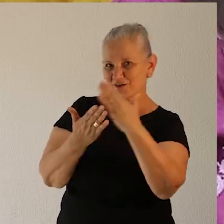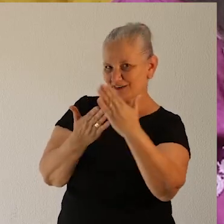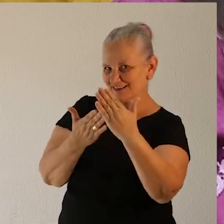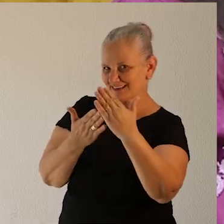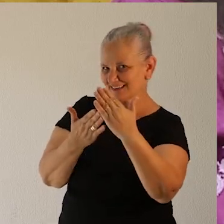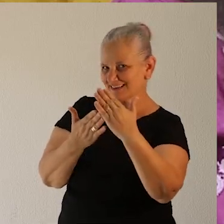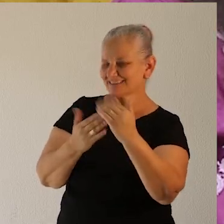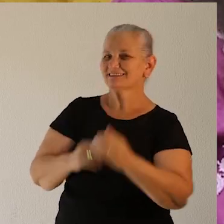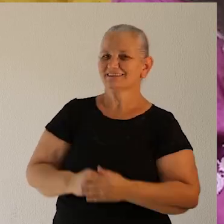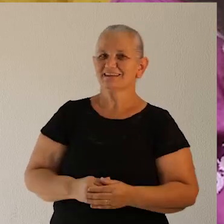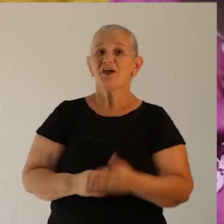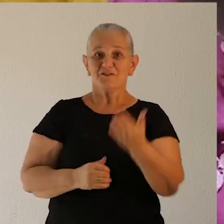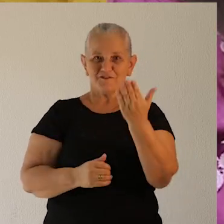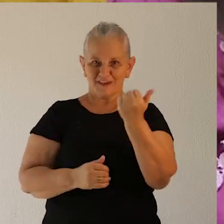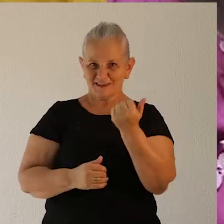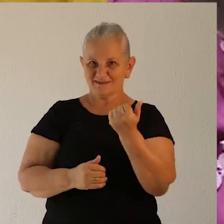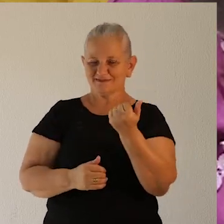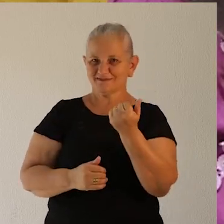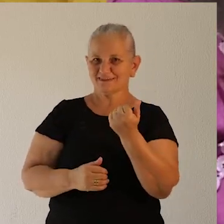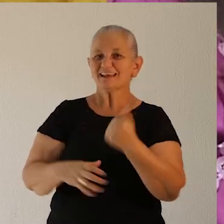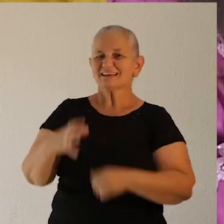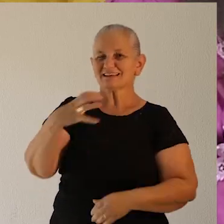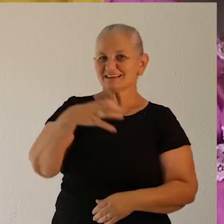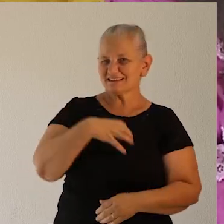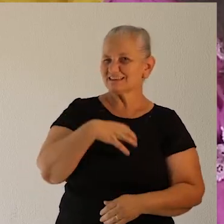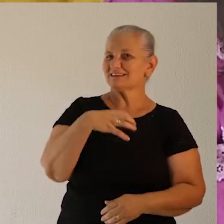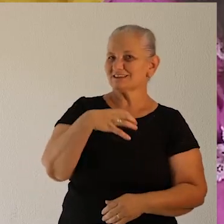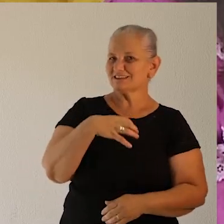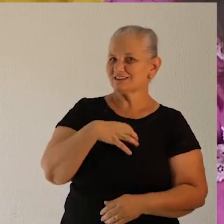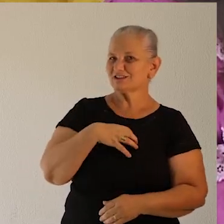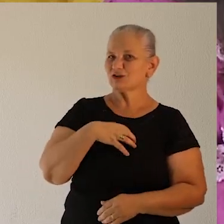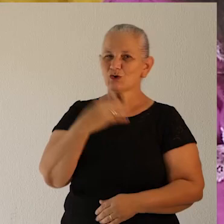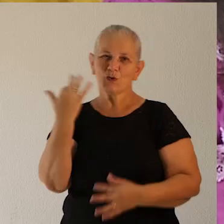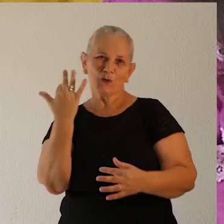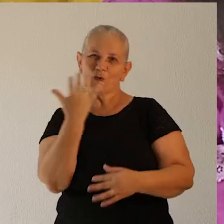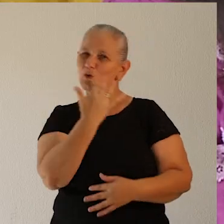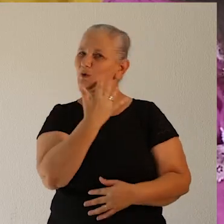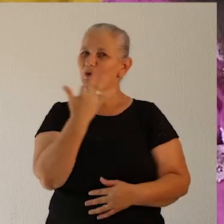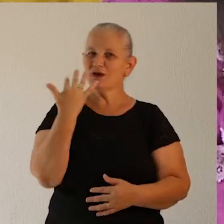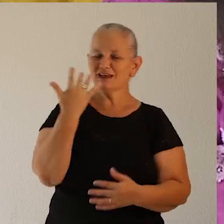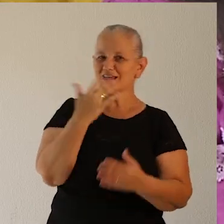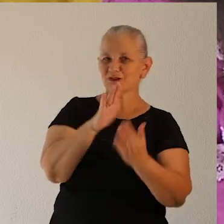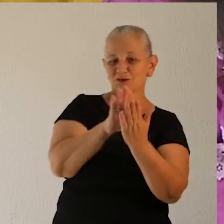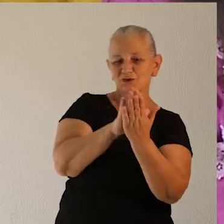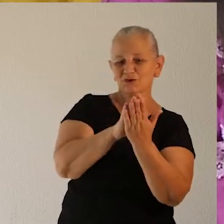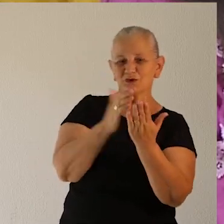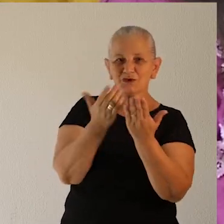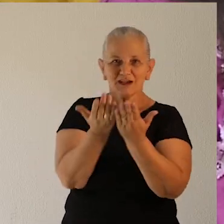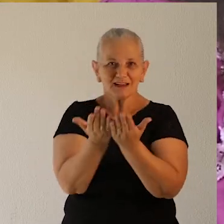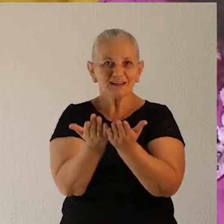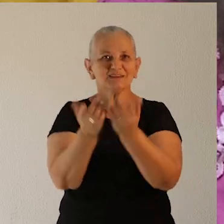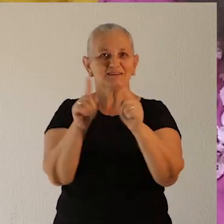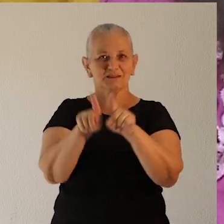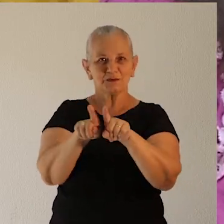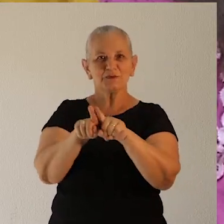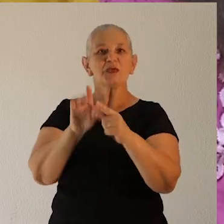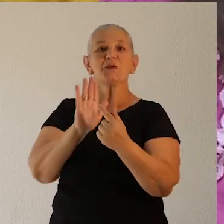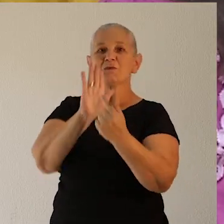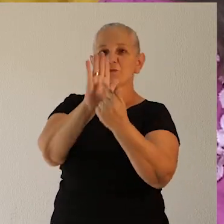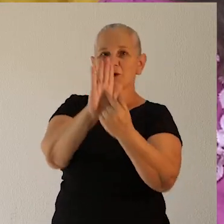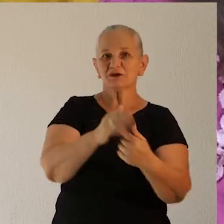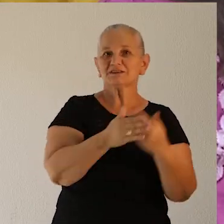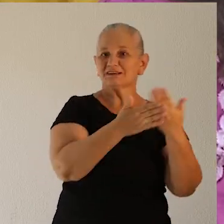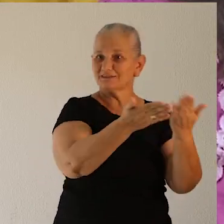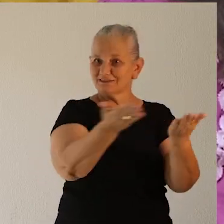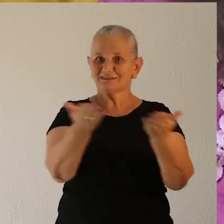comece. Venha se divertir colorindo seu caderno e mostre para